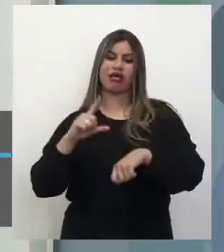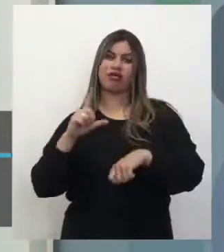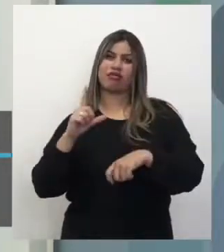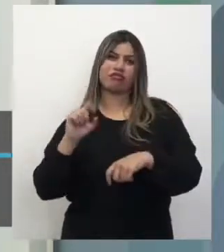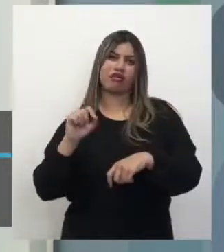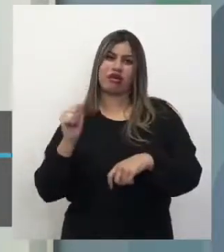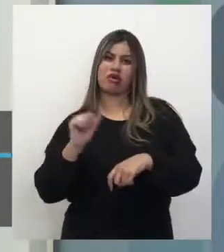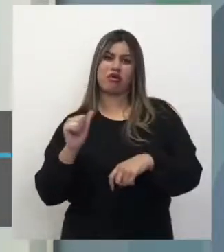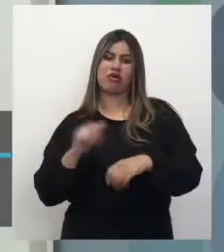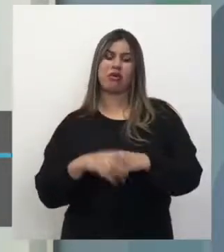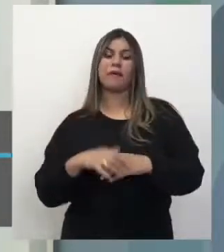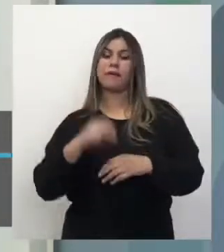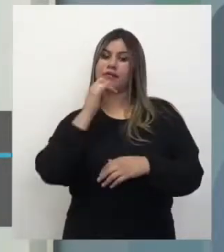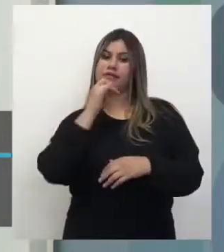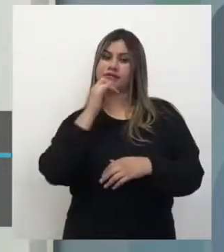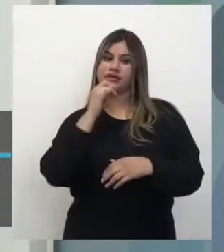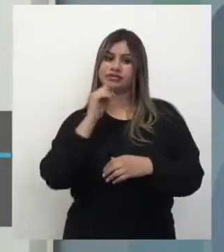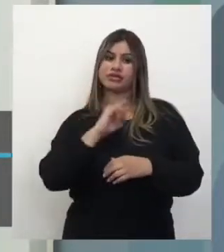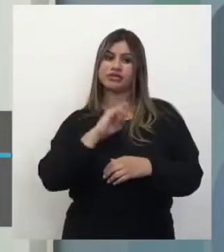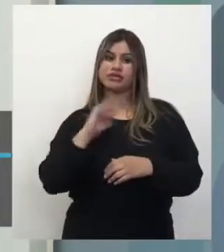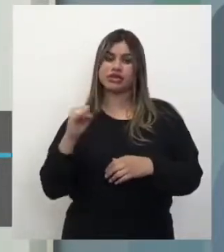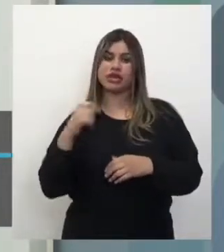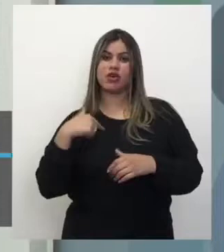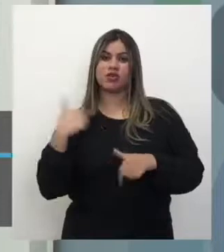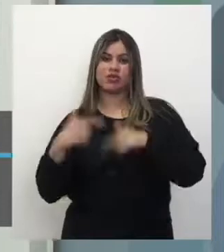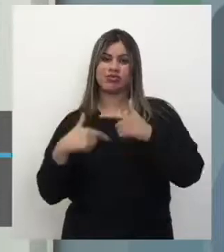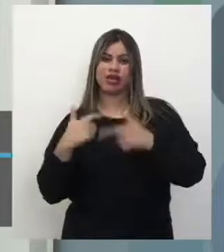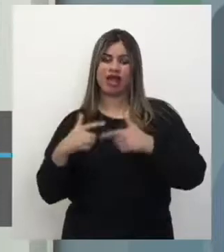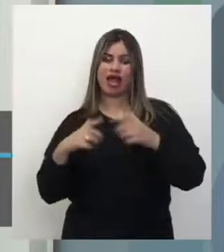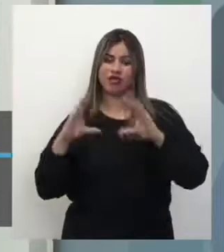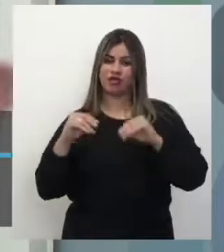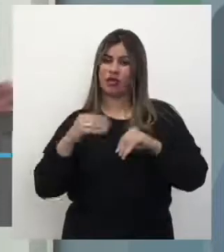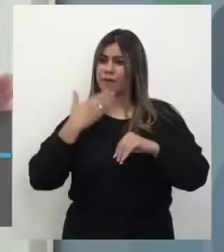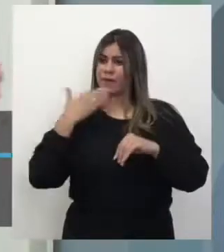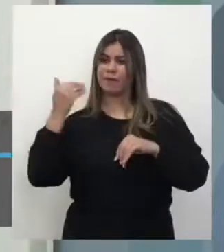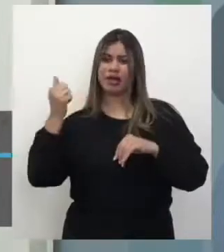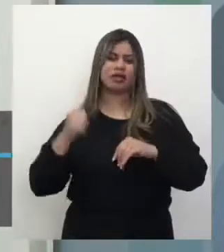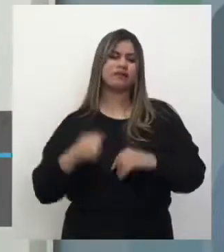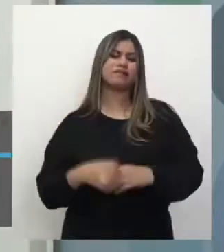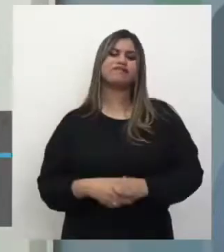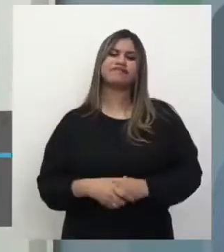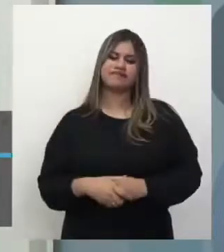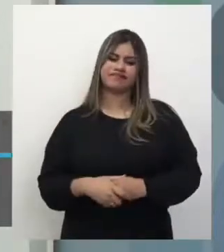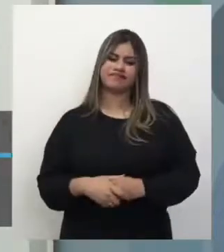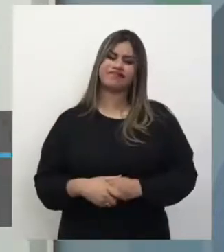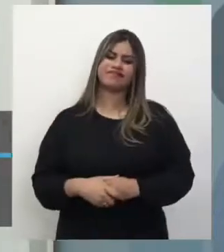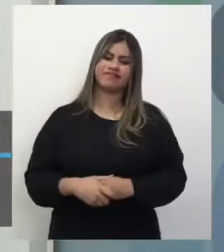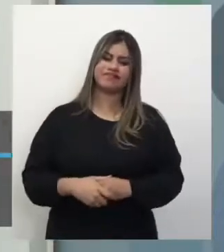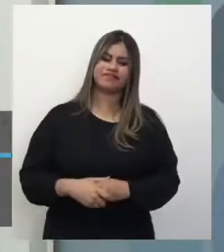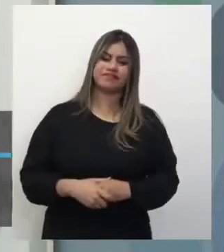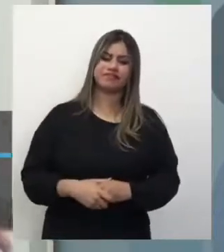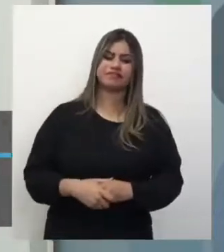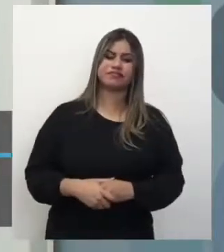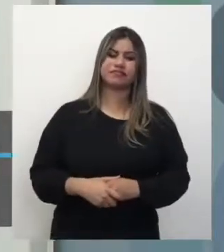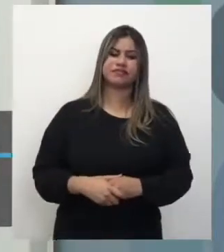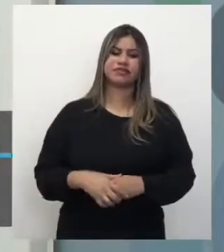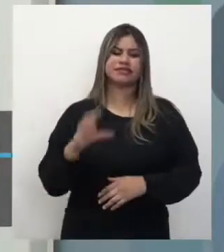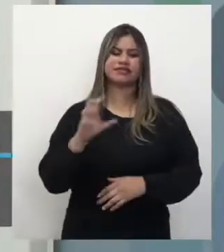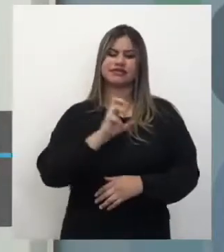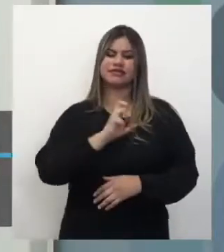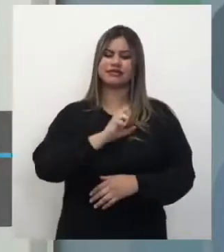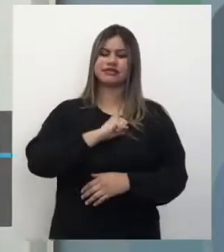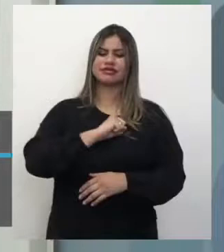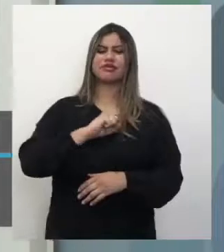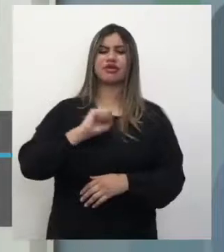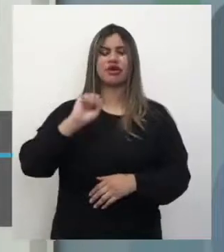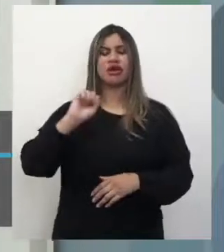cara extremamente noturno. Se eu pudesse trabalhar da meia-noite às 8 da manhã, gente, era meu sonho de consumo, Luiz. Dois. Somos dois, então. Adoraria, gente, trabalhar